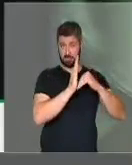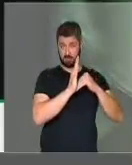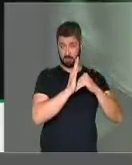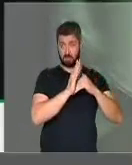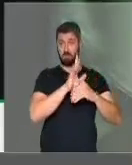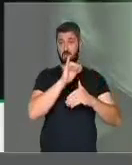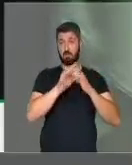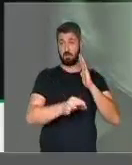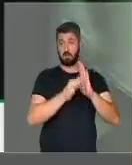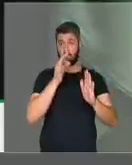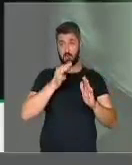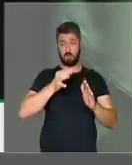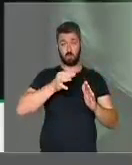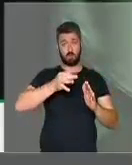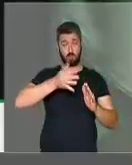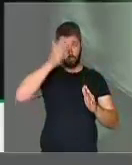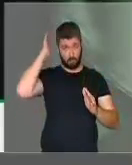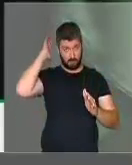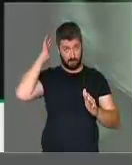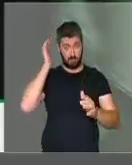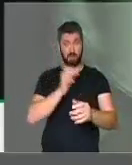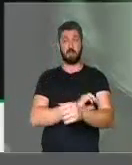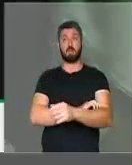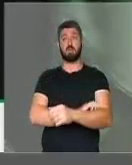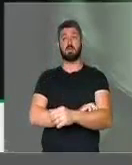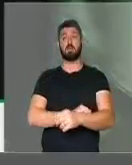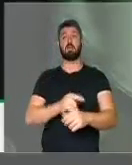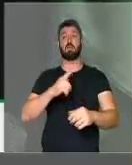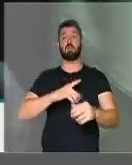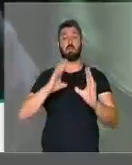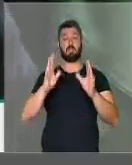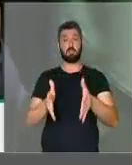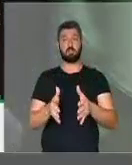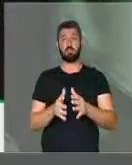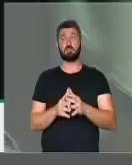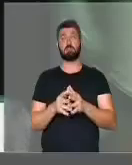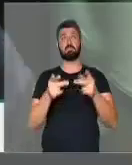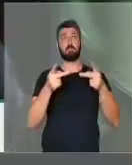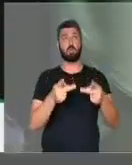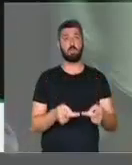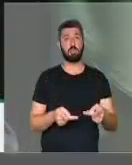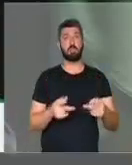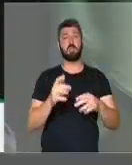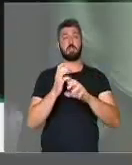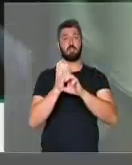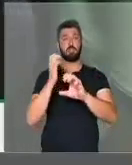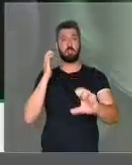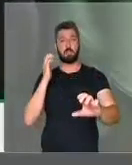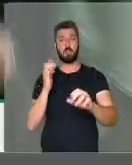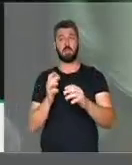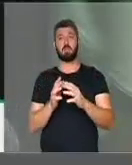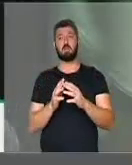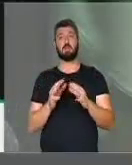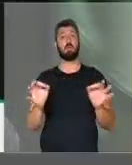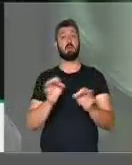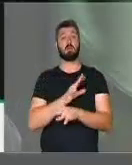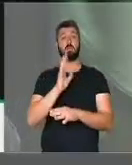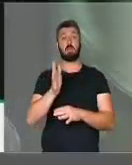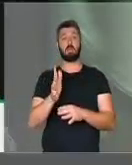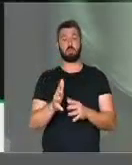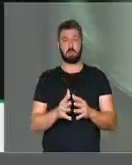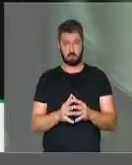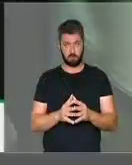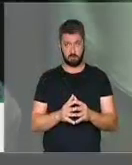que será sancionado pelo presidente da República, que já tem hoje o projeto de engenharia